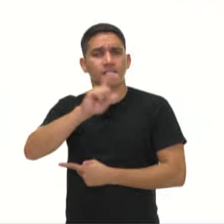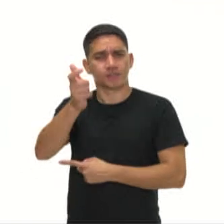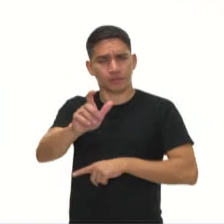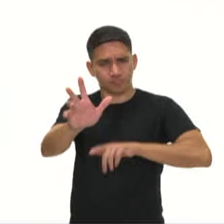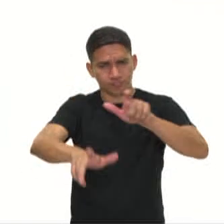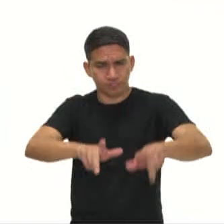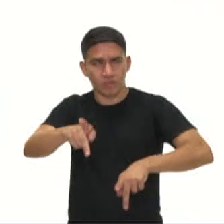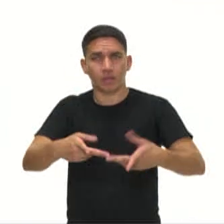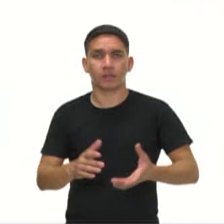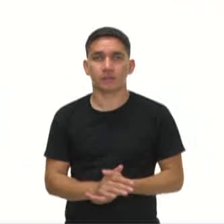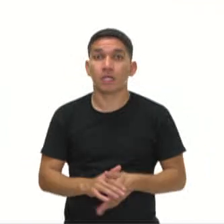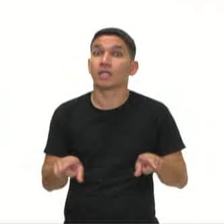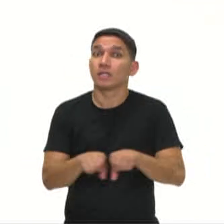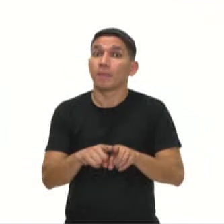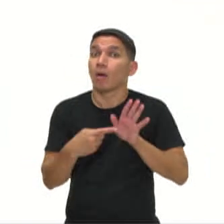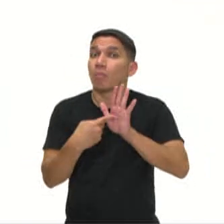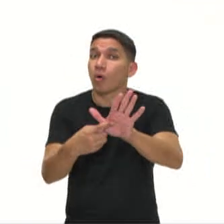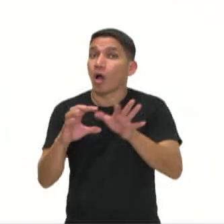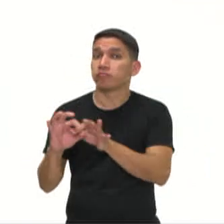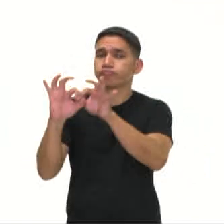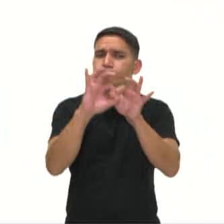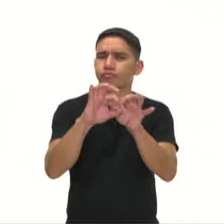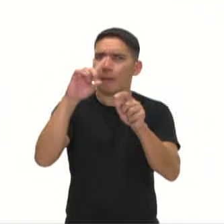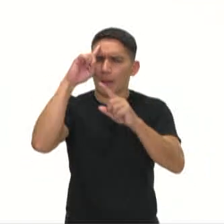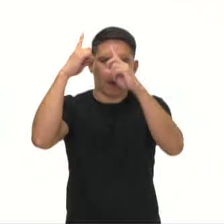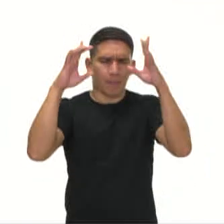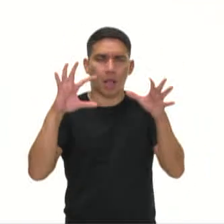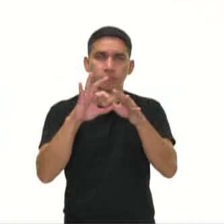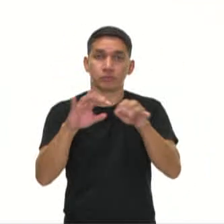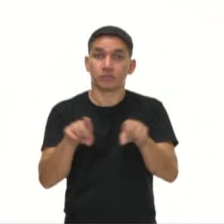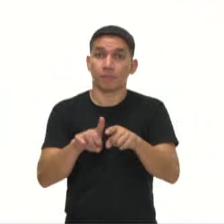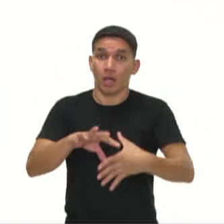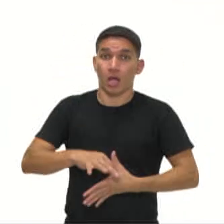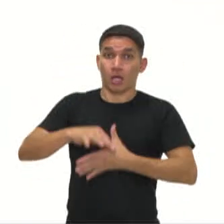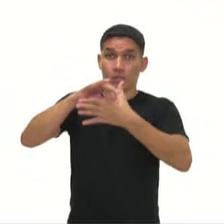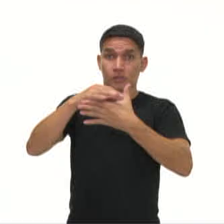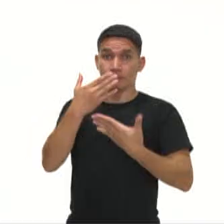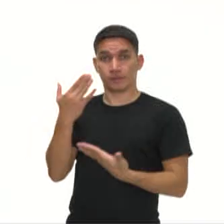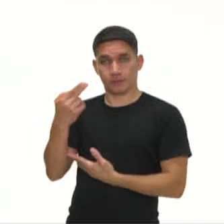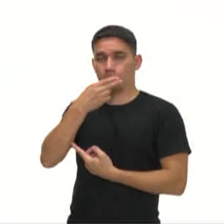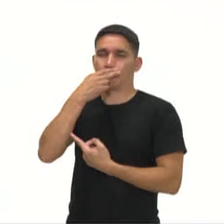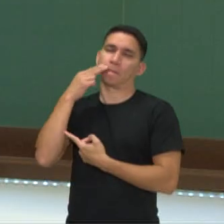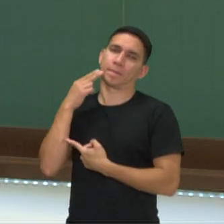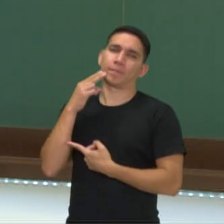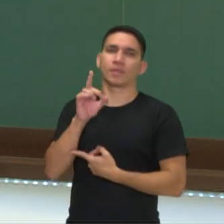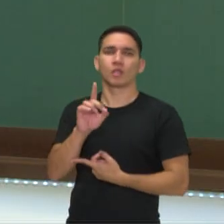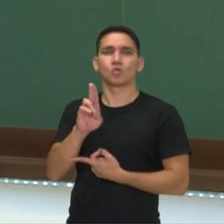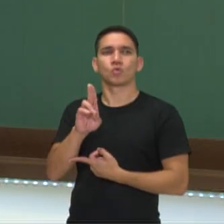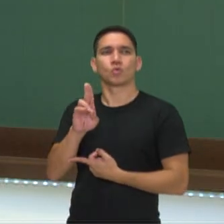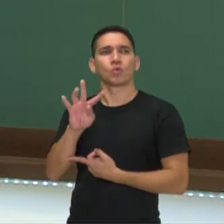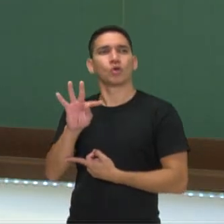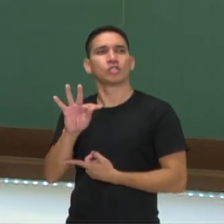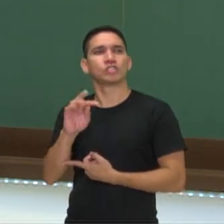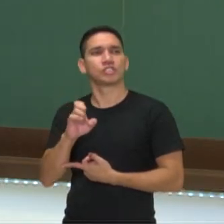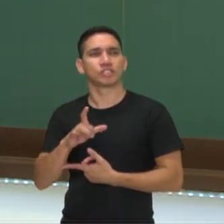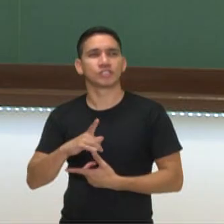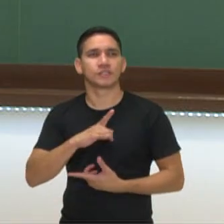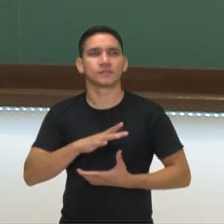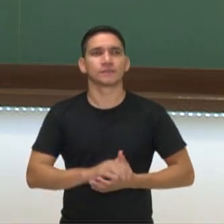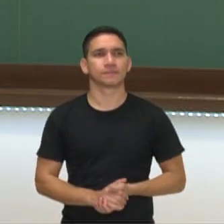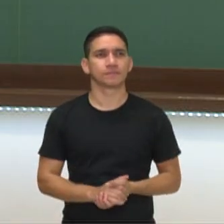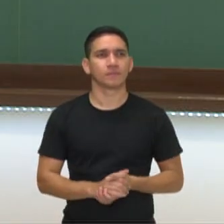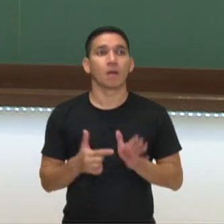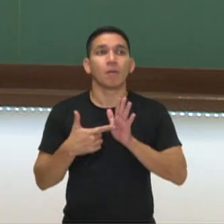e mostrar, como eu falei, a união das ideias e da liderança do Duce, como ele era chamado, Mussolini. Demonstrar